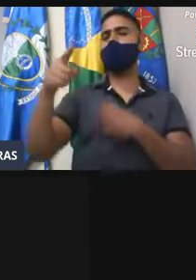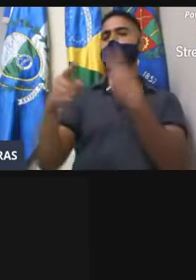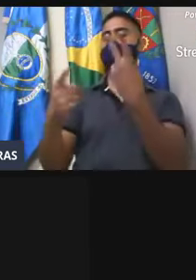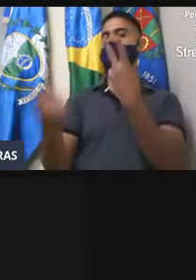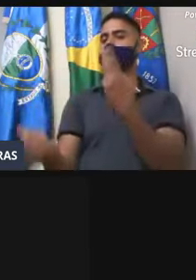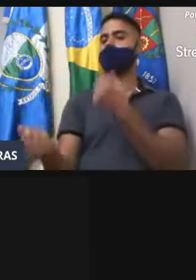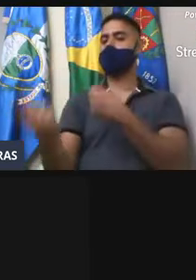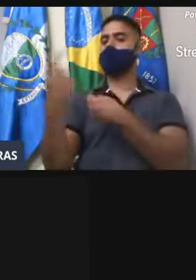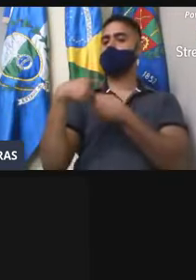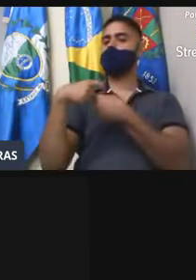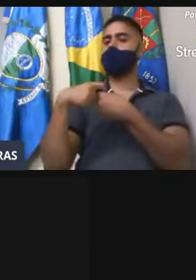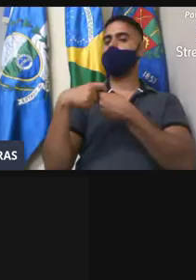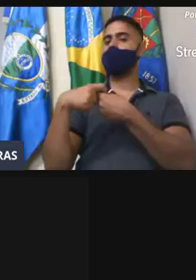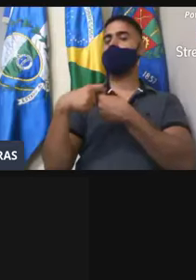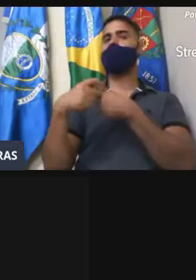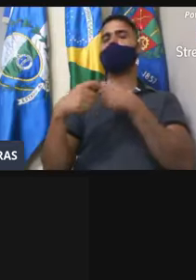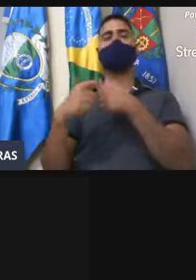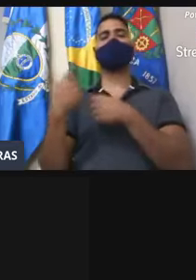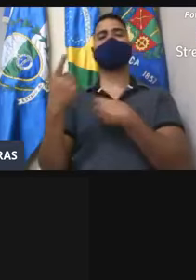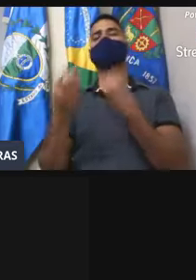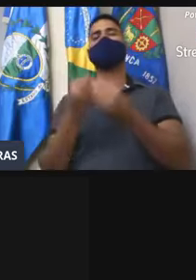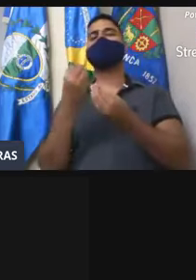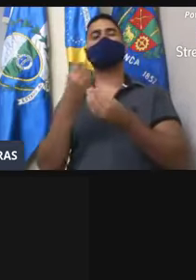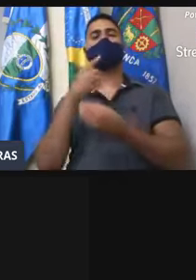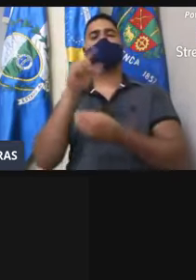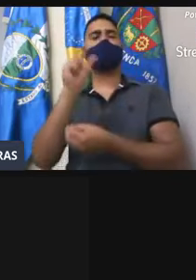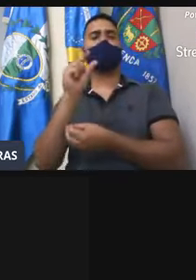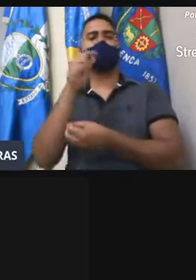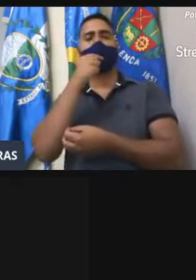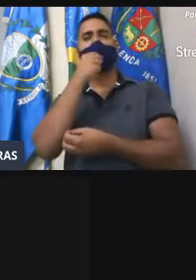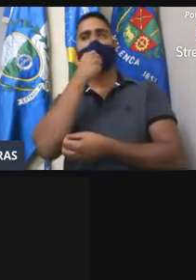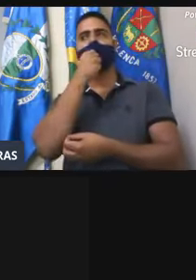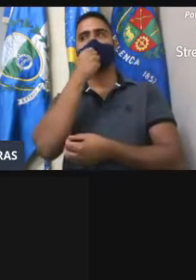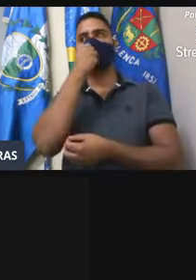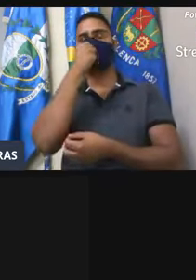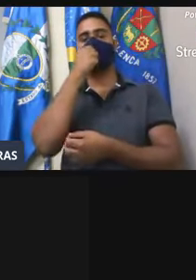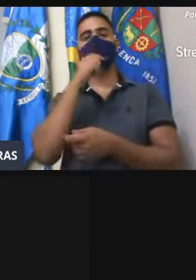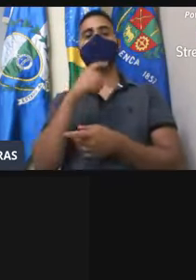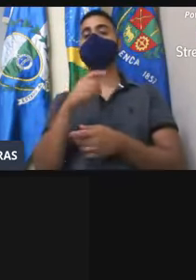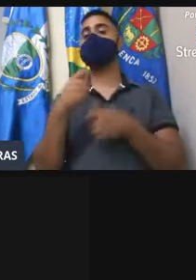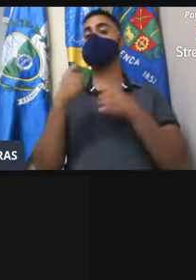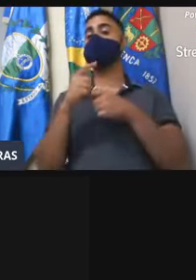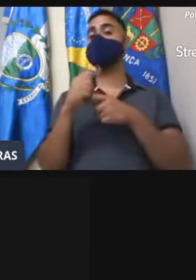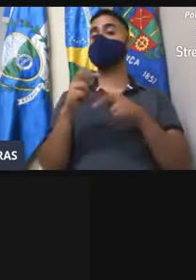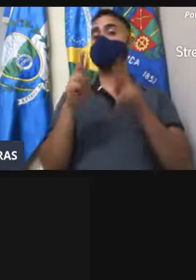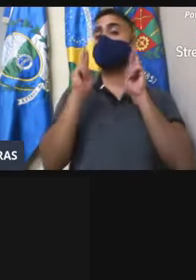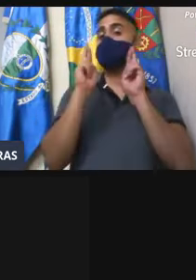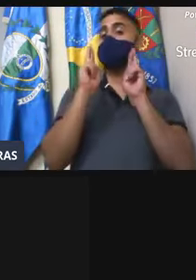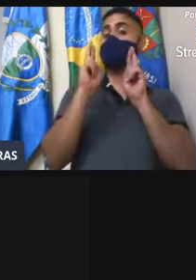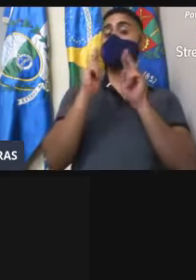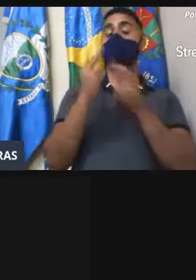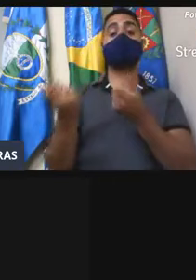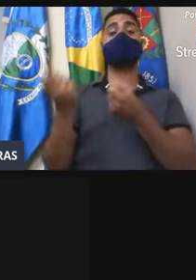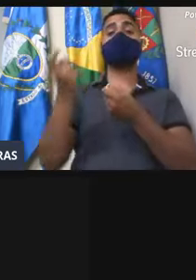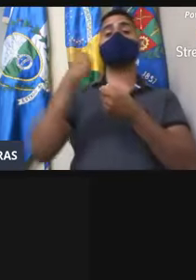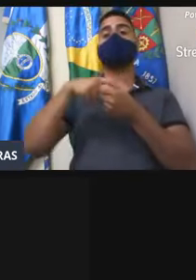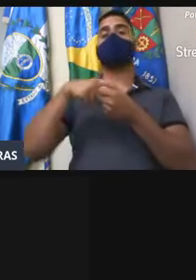voltar, e isso é insuficiente. Então a gente tem que torcer para voltar